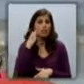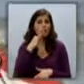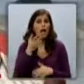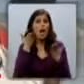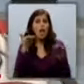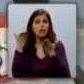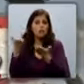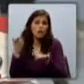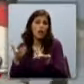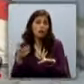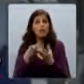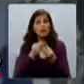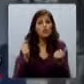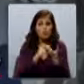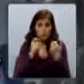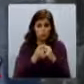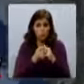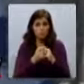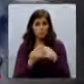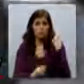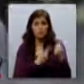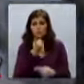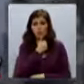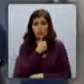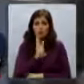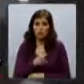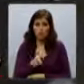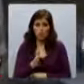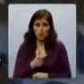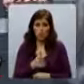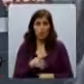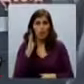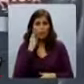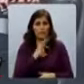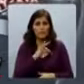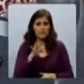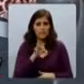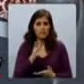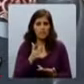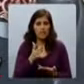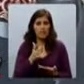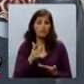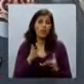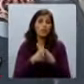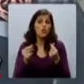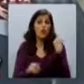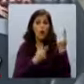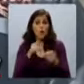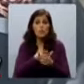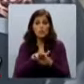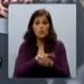os muitos problemas. Foram tomadas algumas medidas que visam para minimizar algumas situações que neste momento